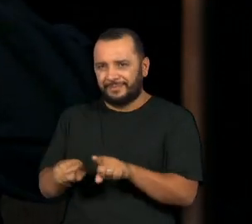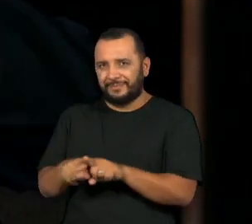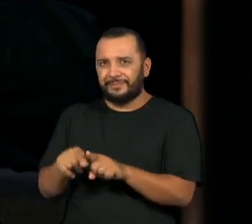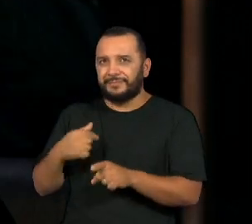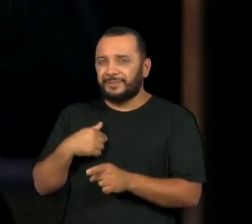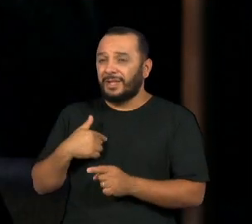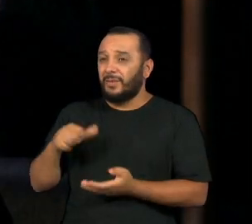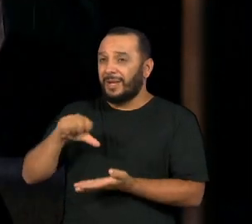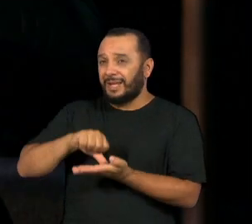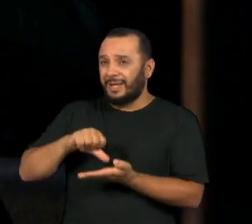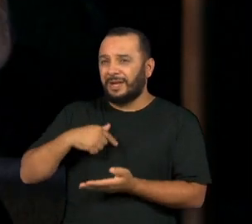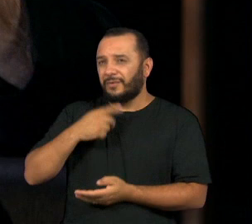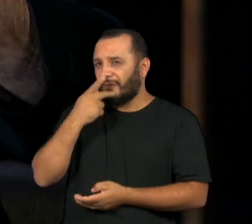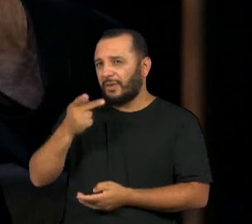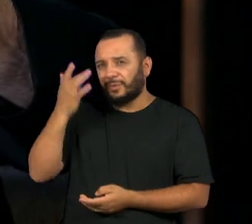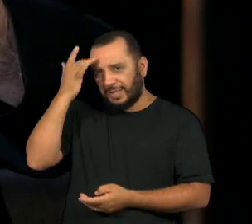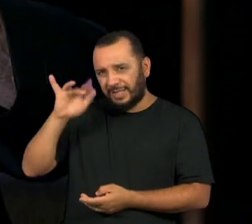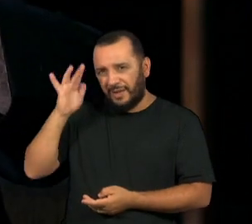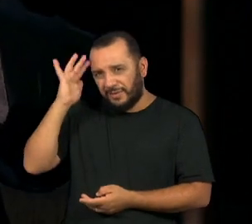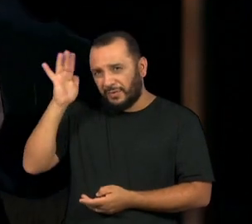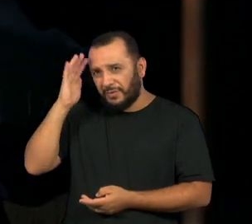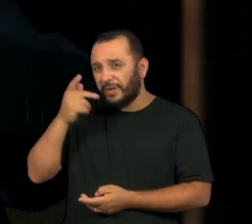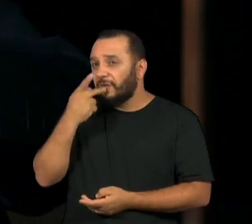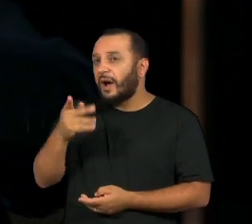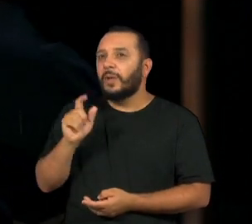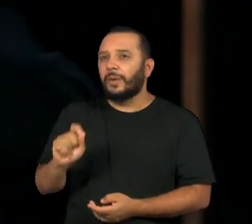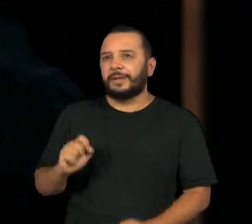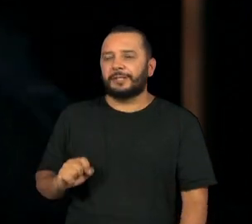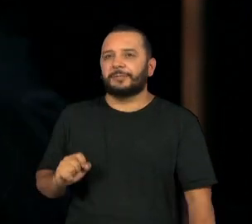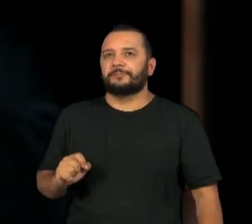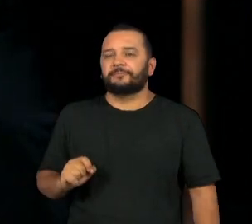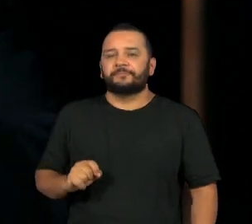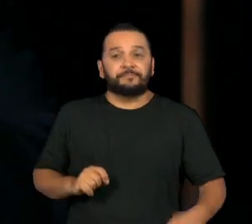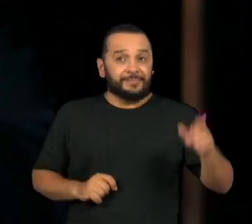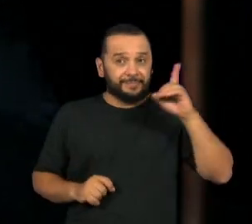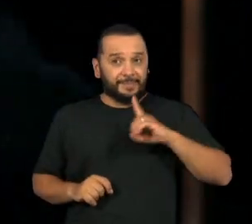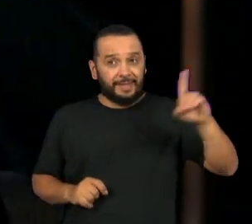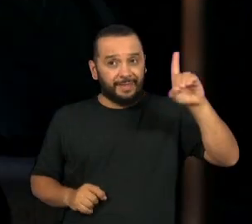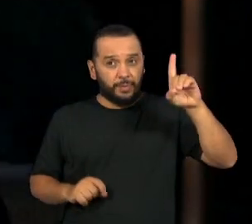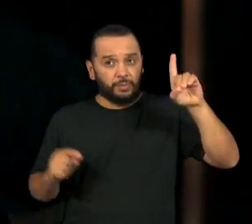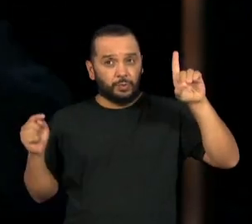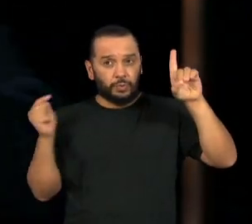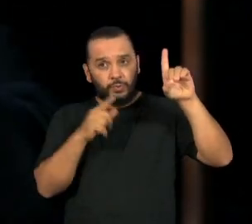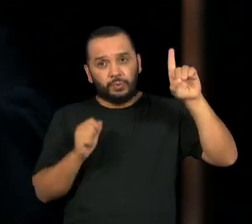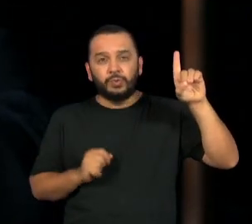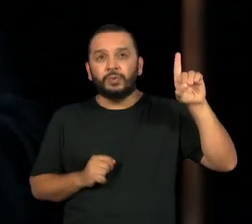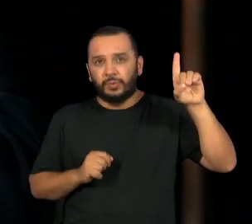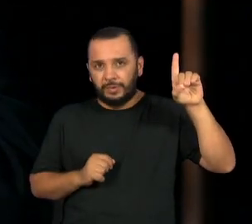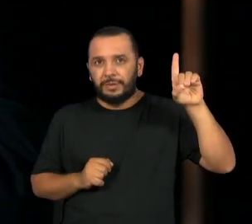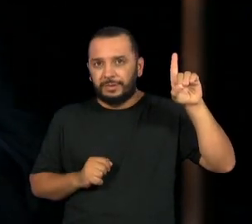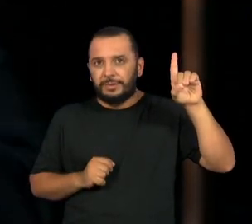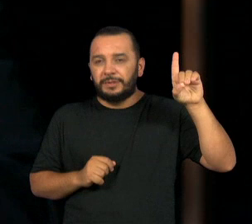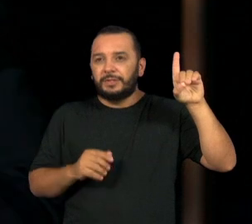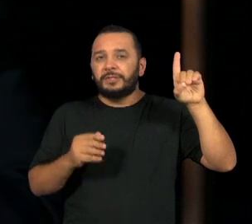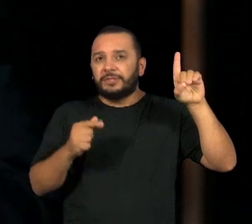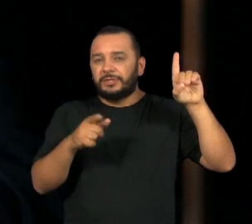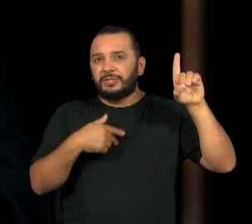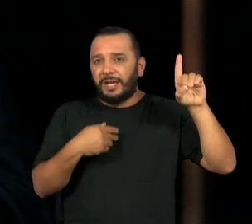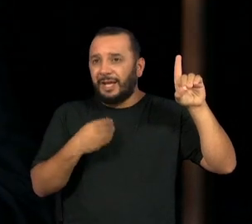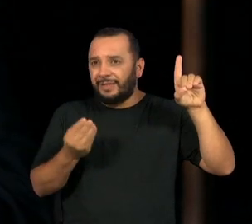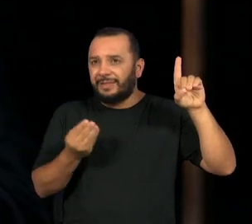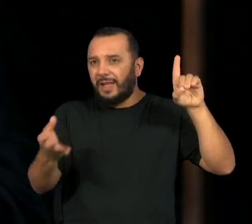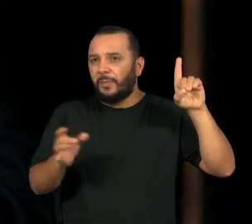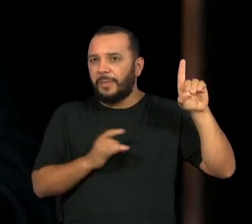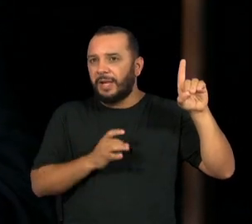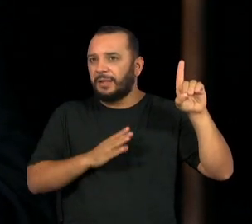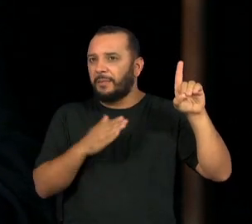não sei se é uma filosofia, não sei, eles falam que Deus incutiu o medo da morte na gente.